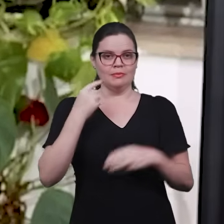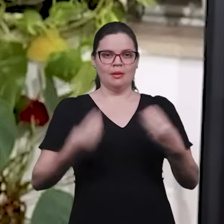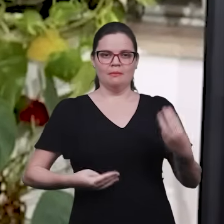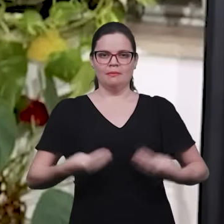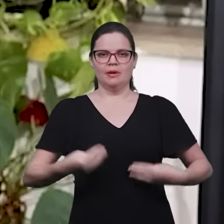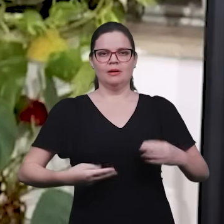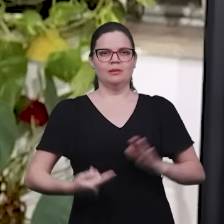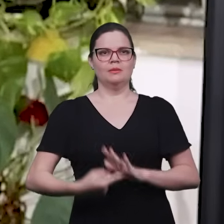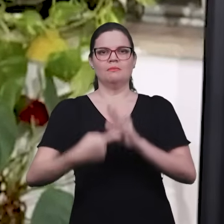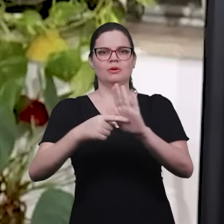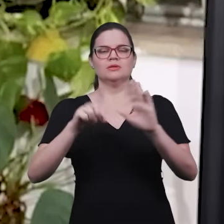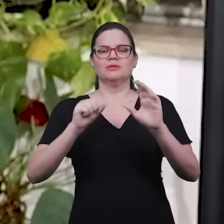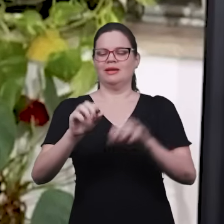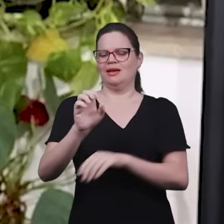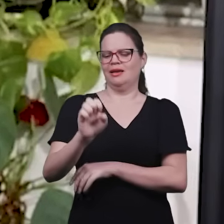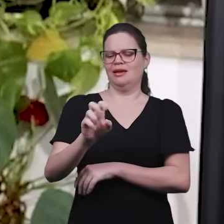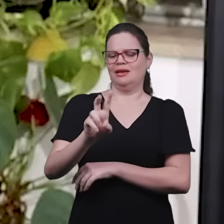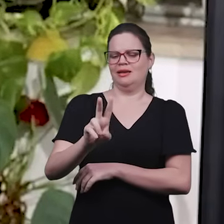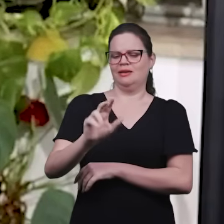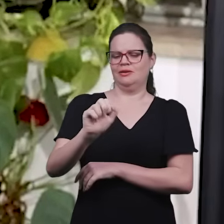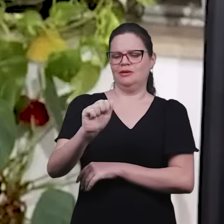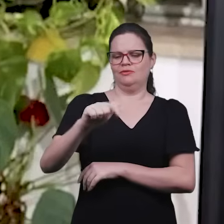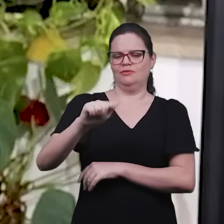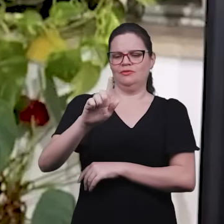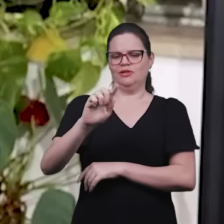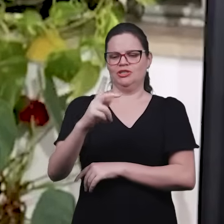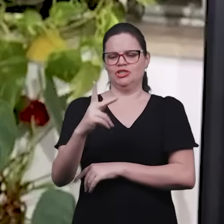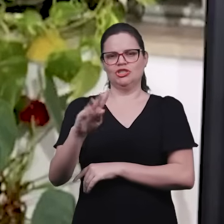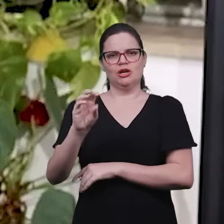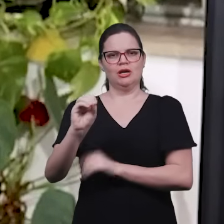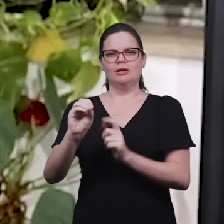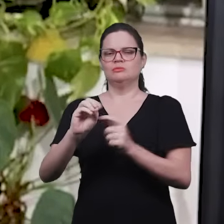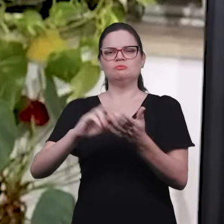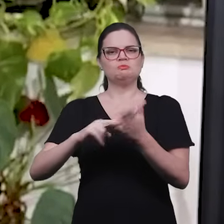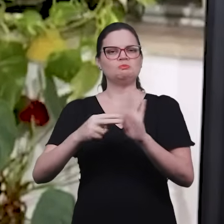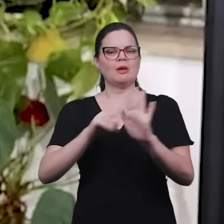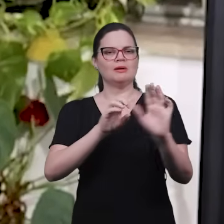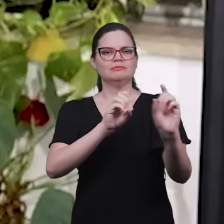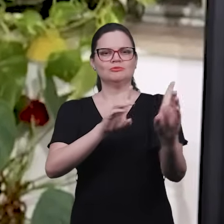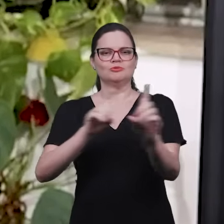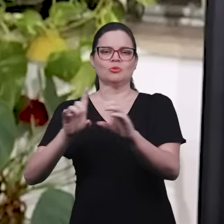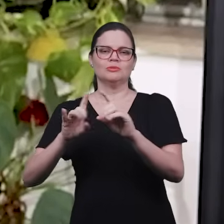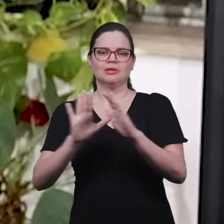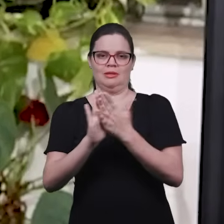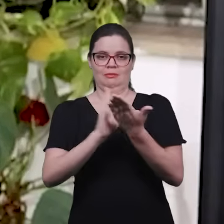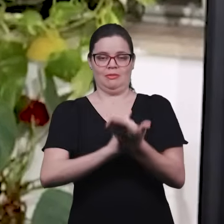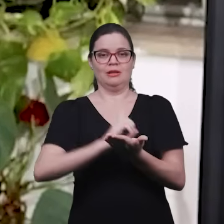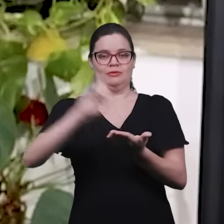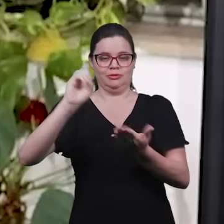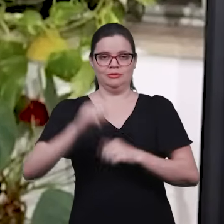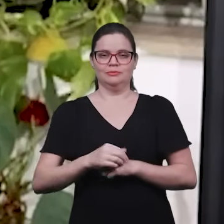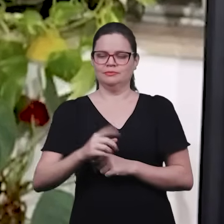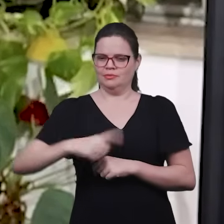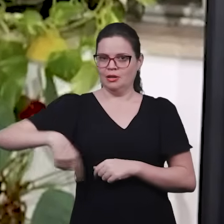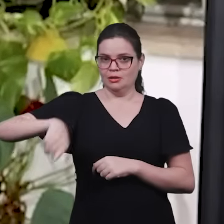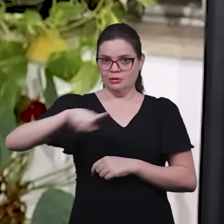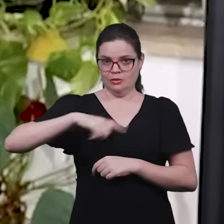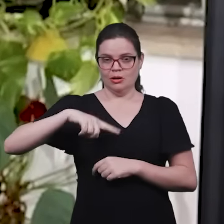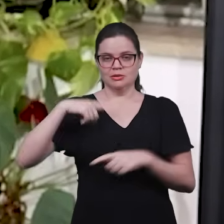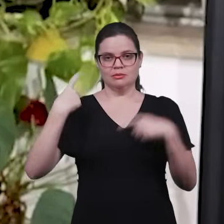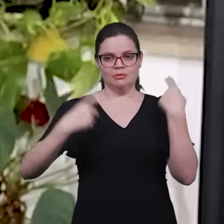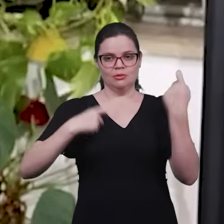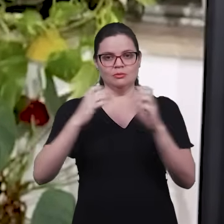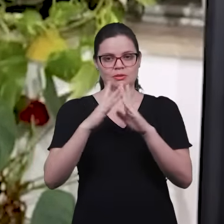de Marcos está se referindo ao Evangelho. Ide e pregai o Evangelho. A grande preocupação da obra